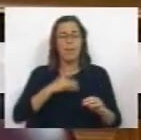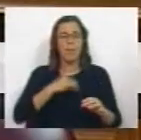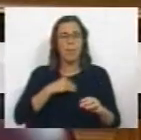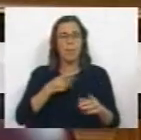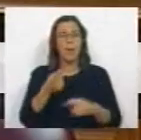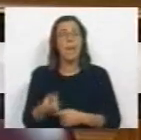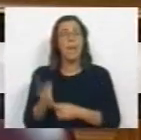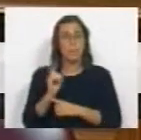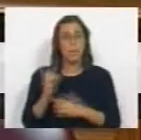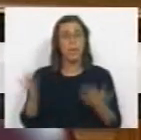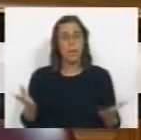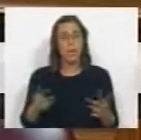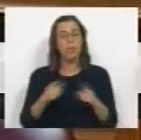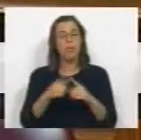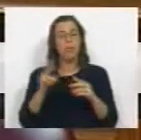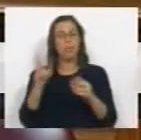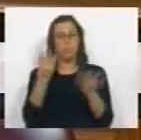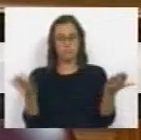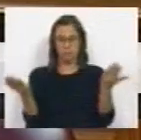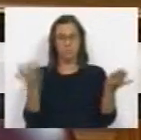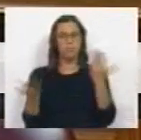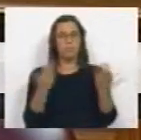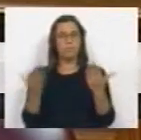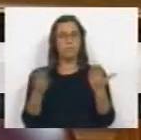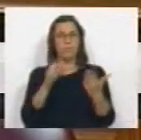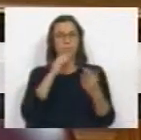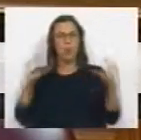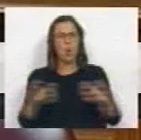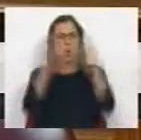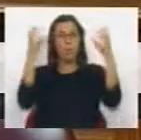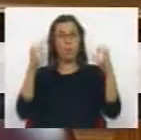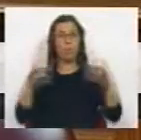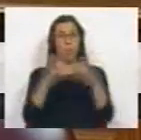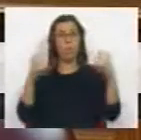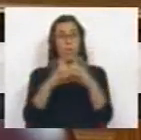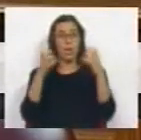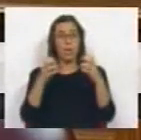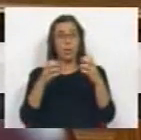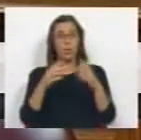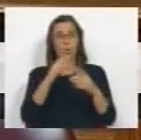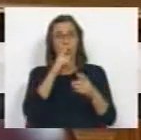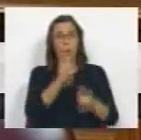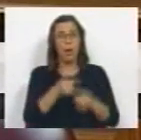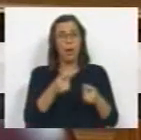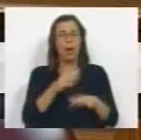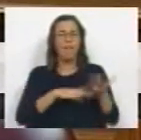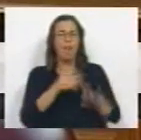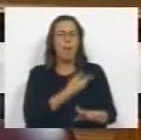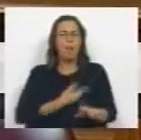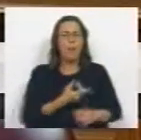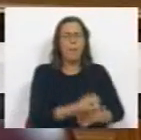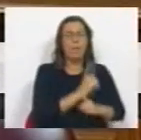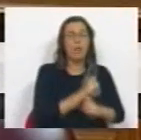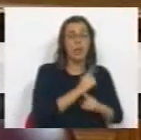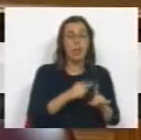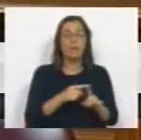por parte dos pescadores pela sobreposição de usos e pelos possíveis conflitos gerados sobre a pequena pesca artesanal. Ou seja,